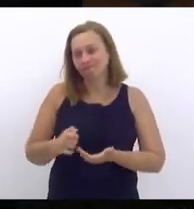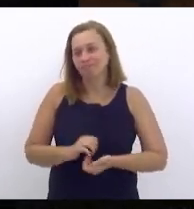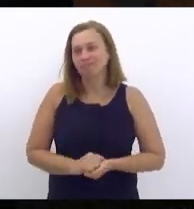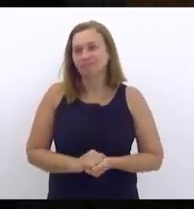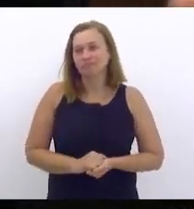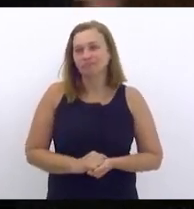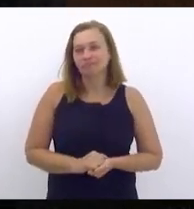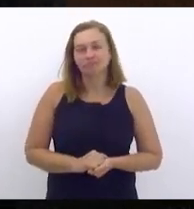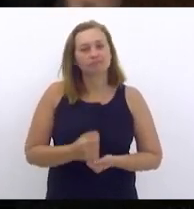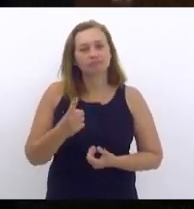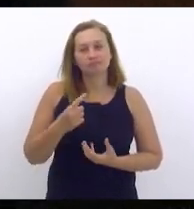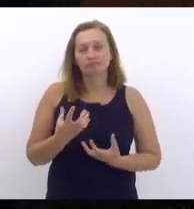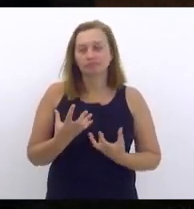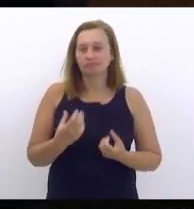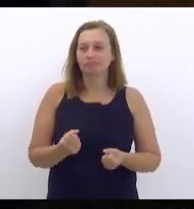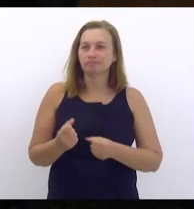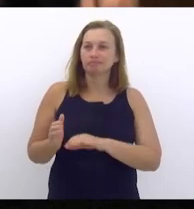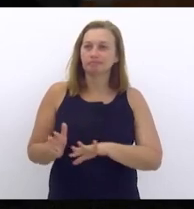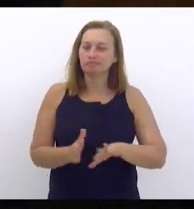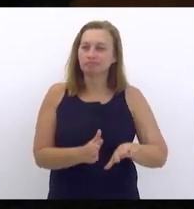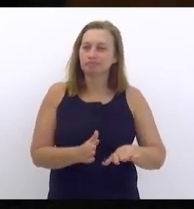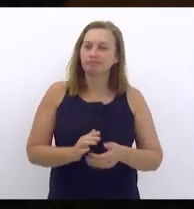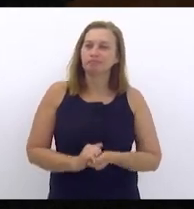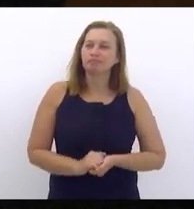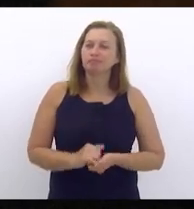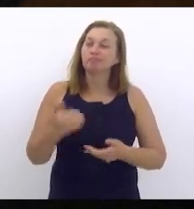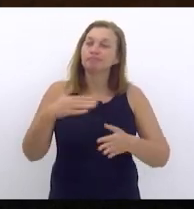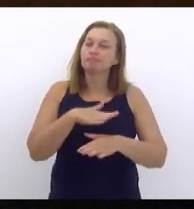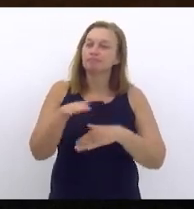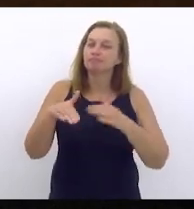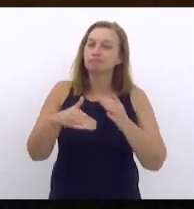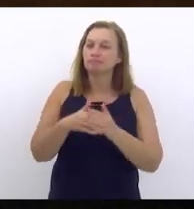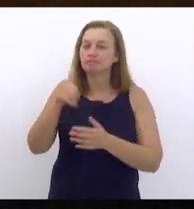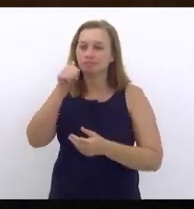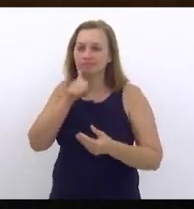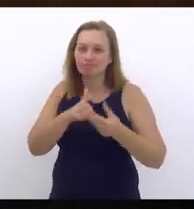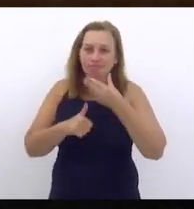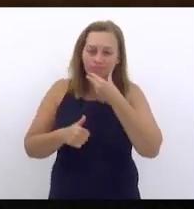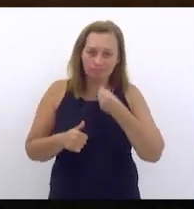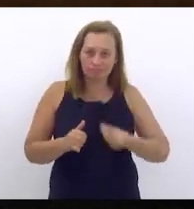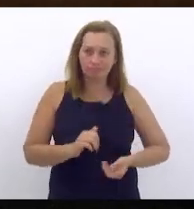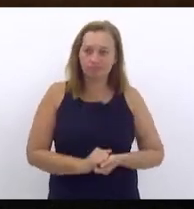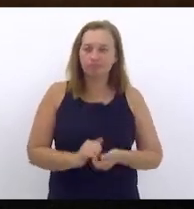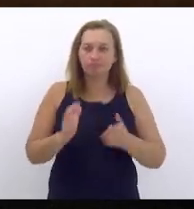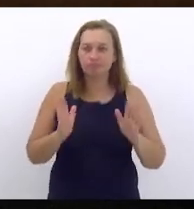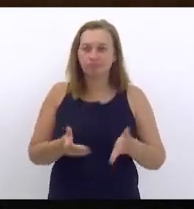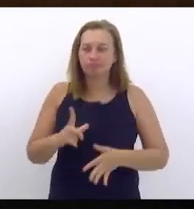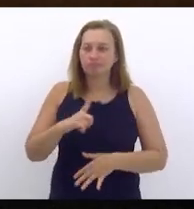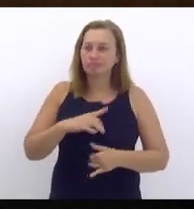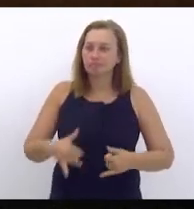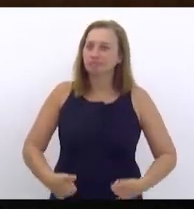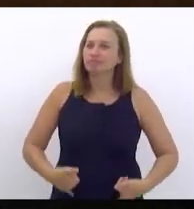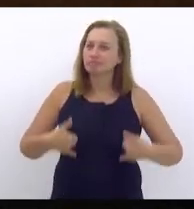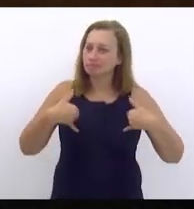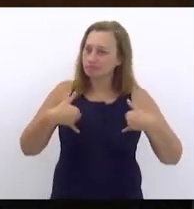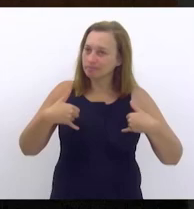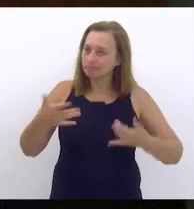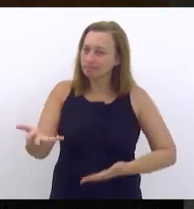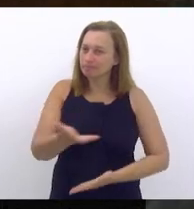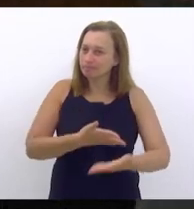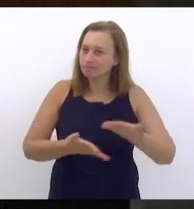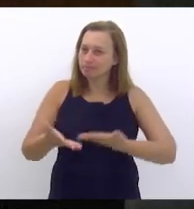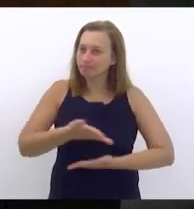é habitual. Senhoras e senhores, hoje tenho a honra de compartilhar